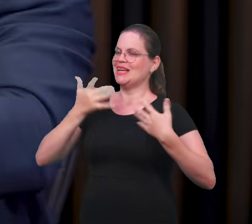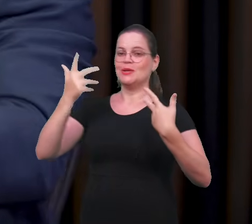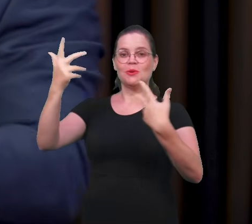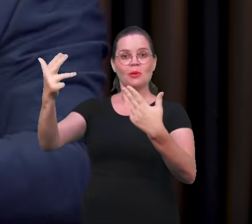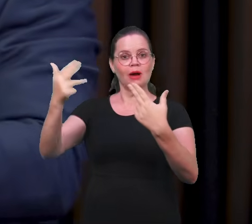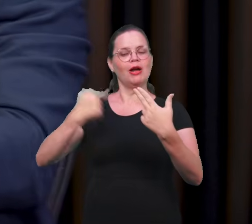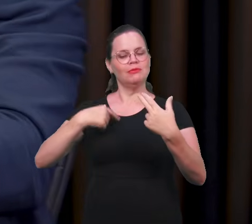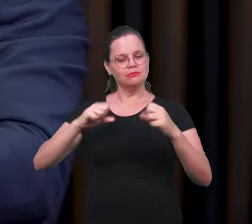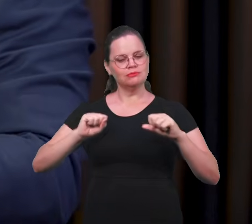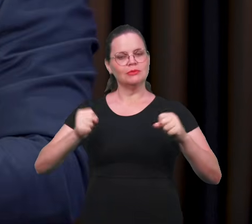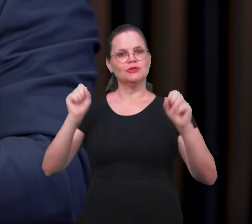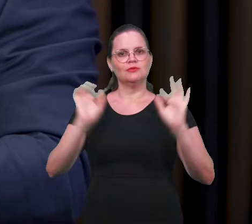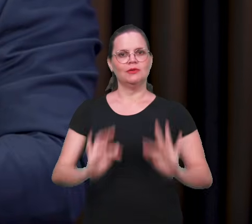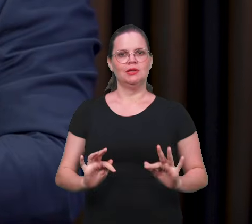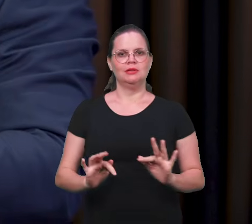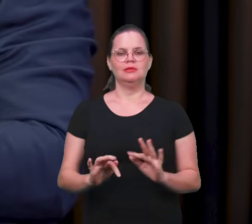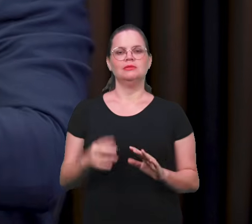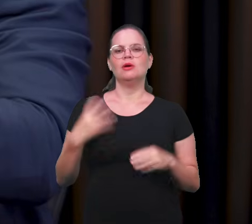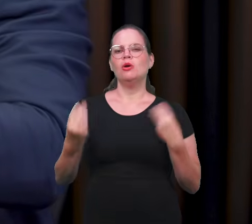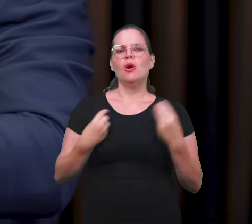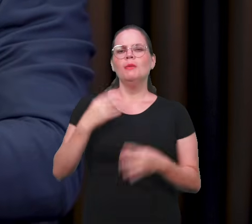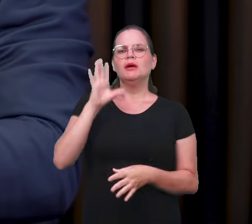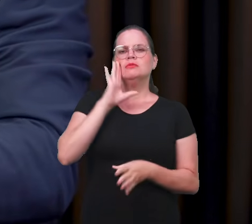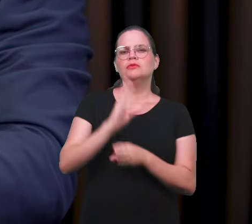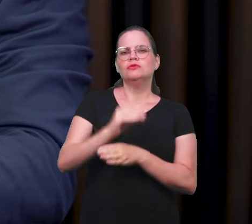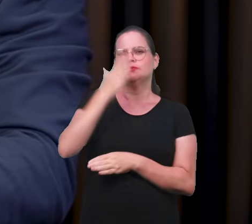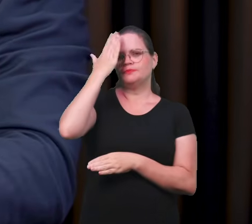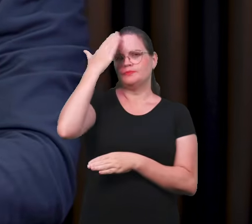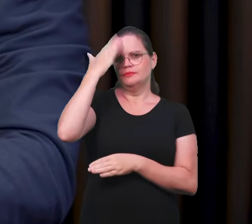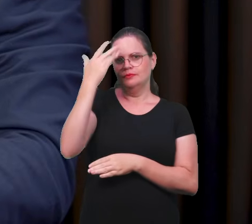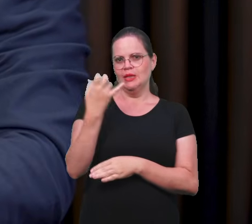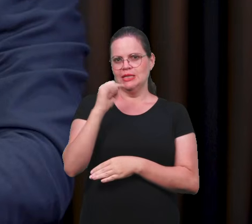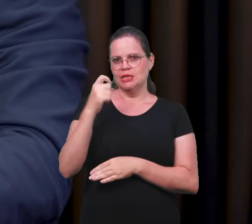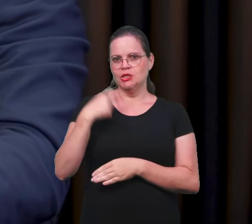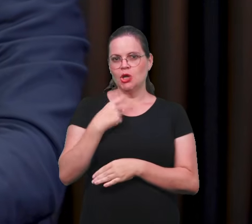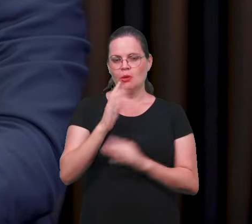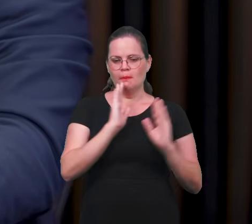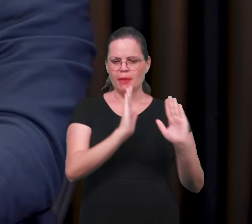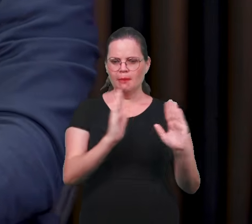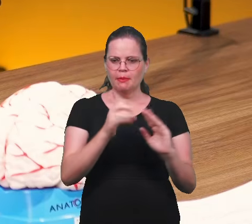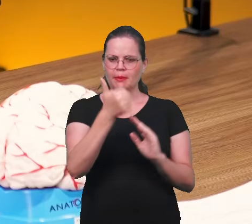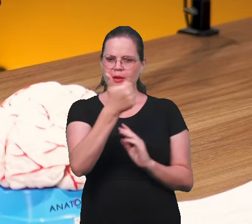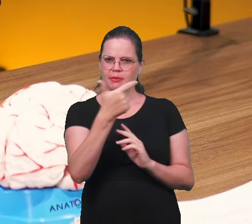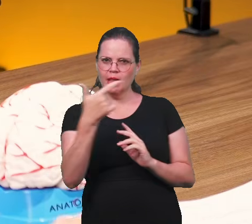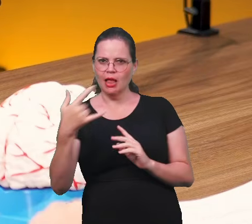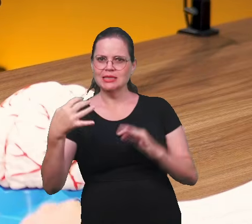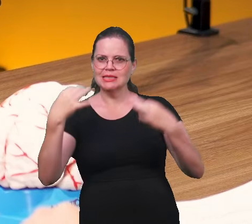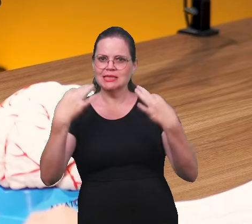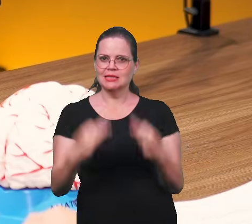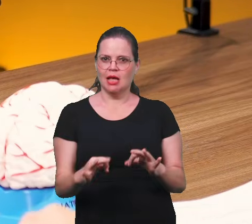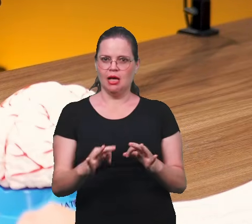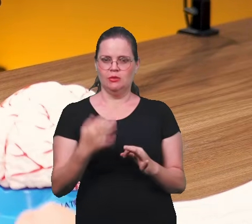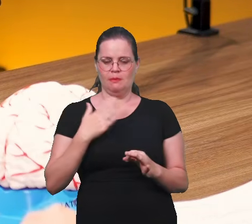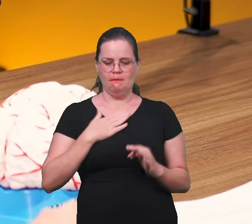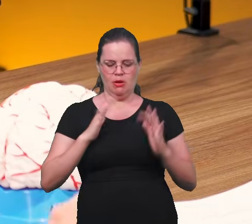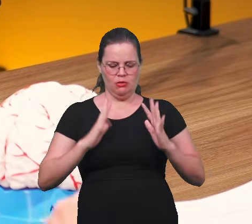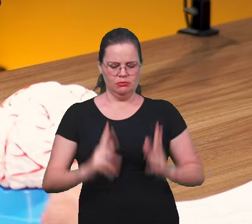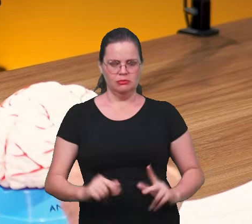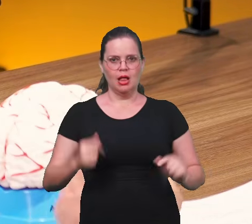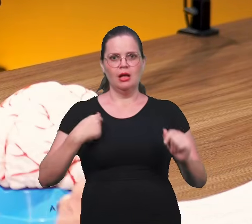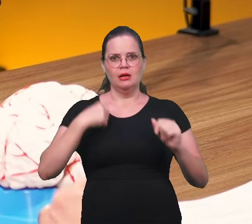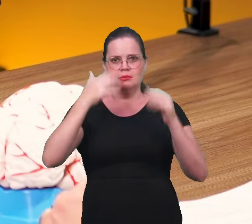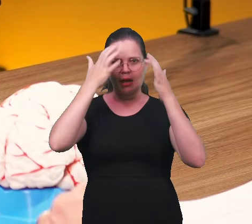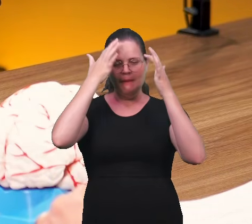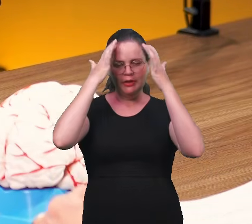saberemos se nós estamos nesse processo, se você tem a alegria da salvação. A palavra do Senhor também no